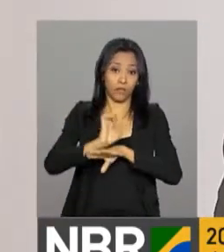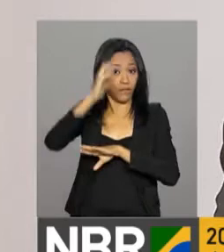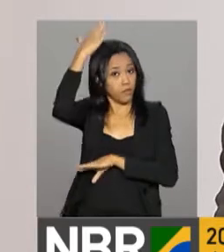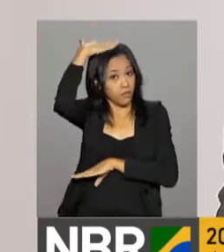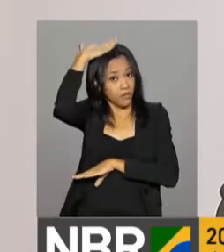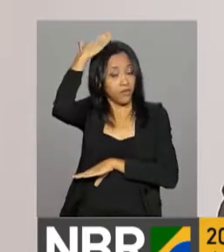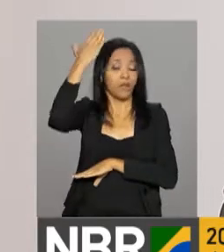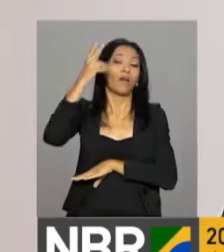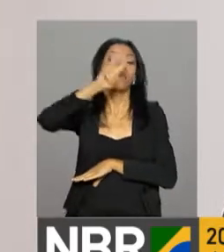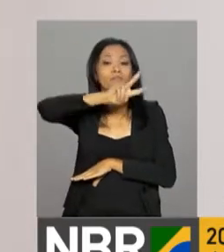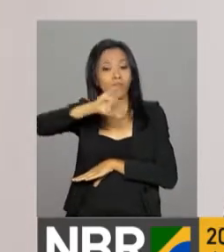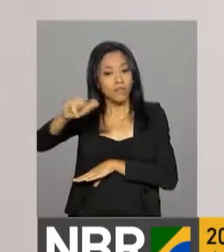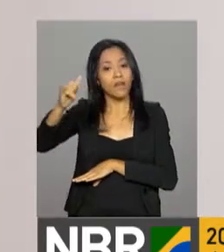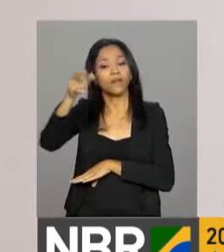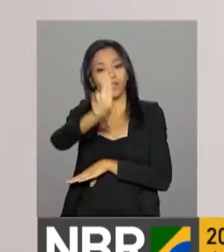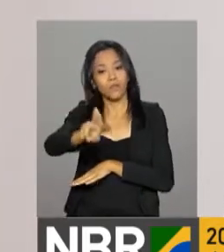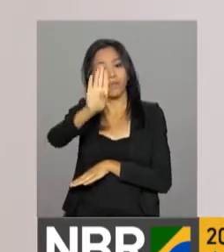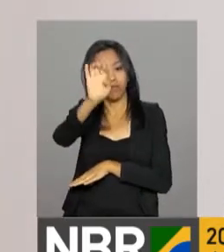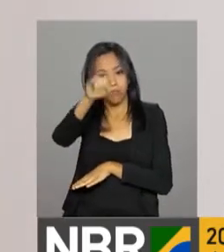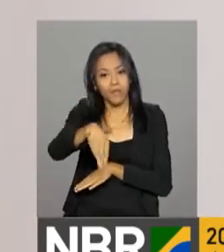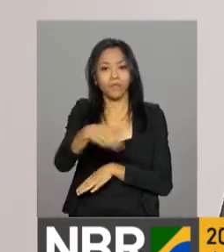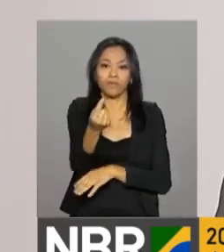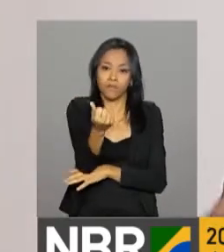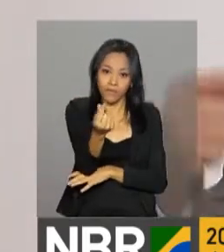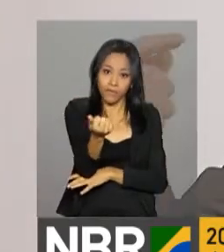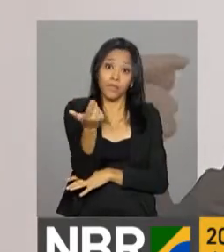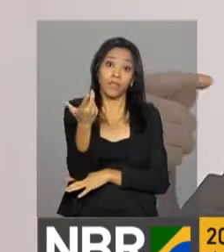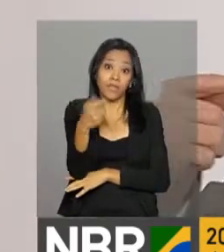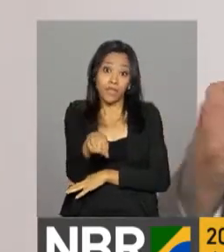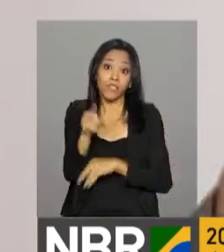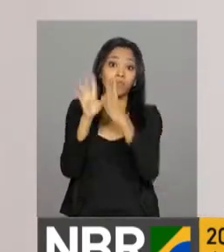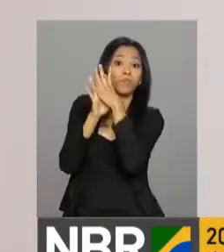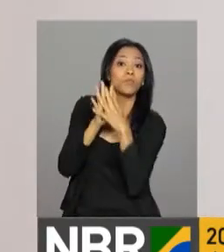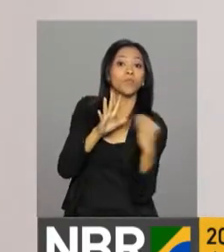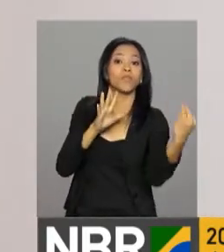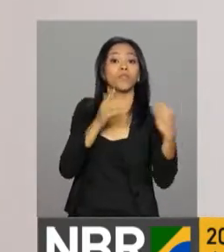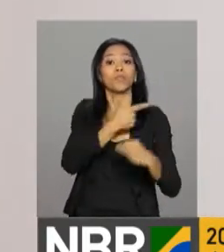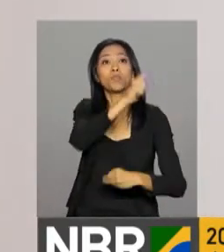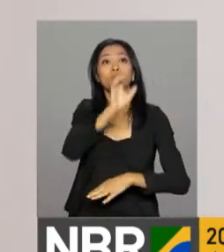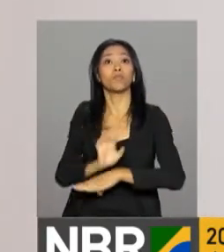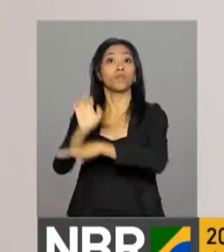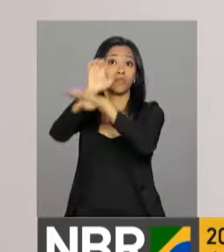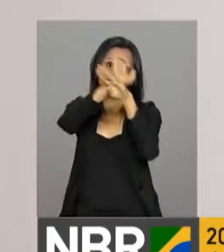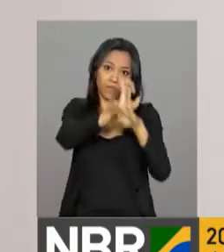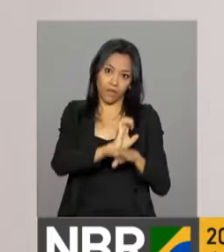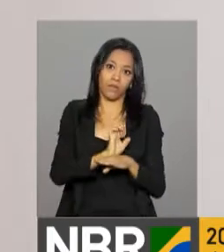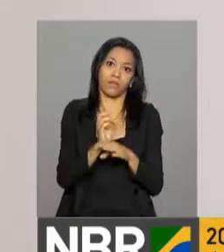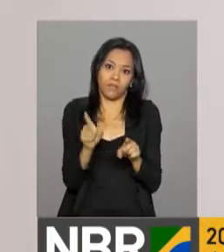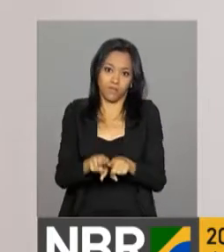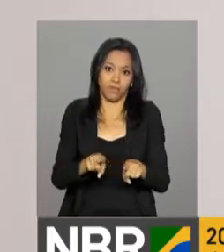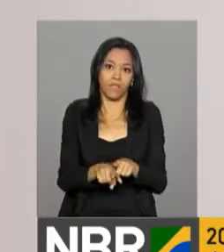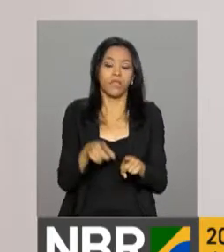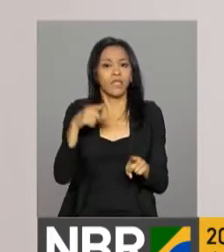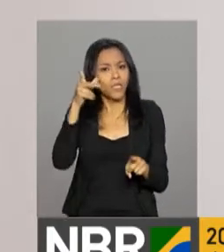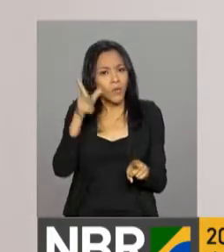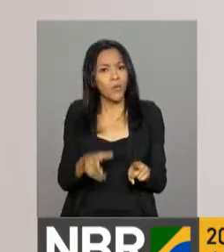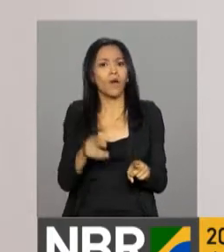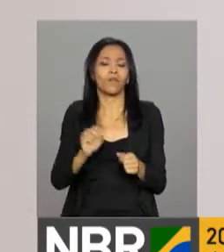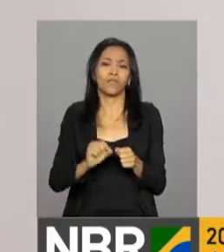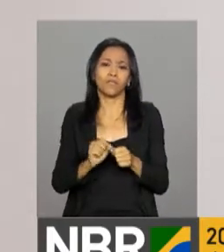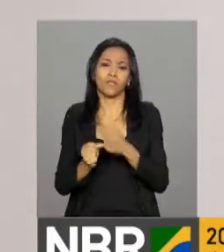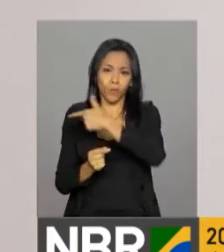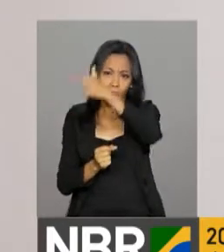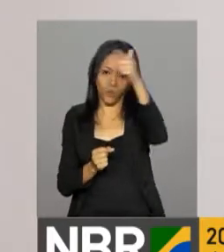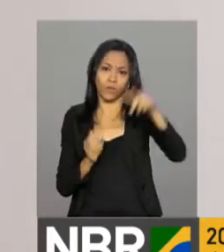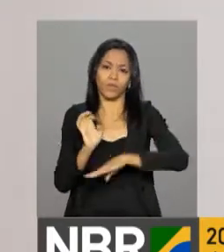naturalmente aplicará muito bem essa verba e depois sirva também de exemplo para os demais estados para que nós possamos fazer o mesmo com os demais estados